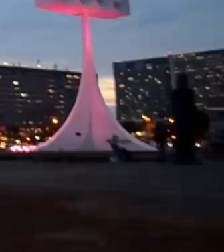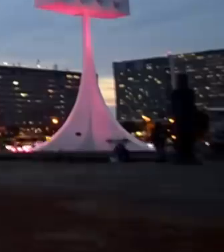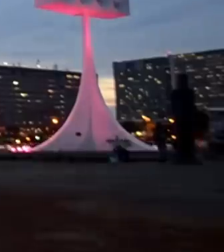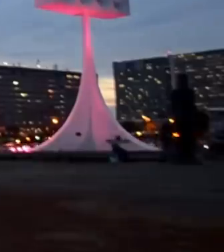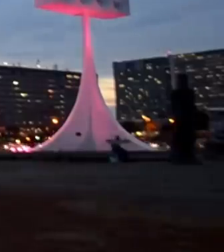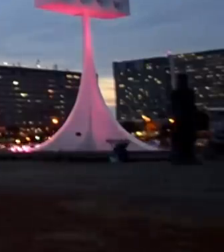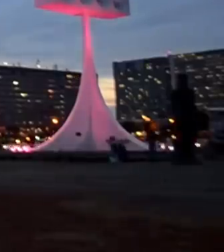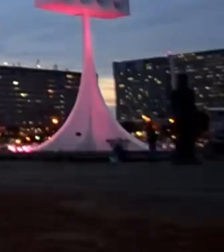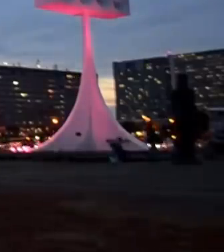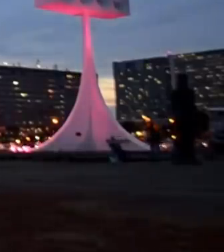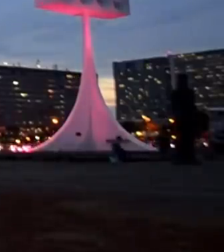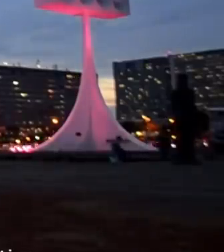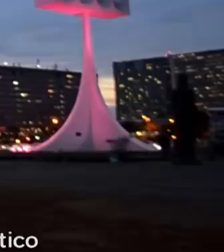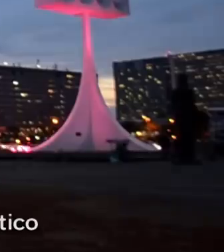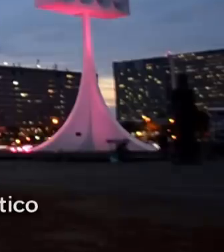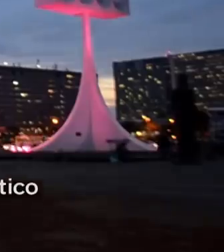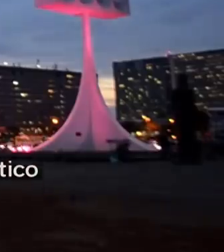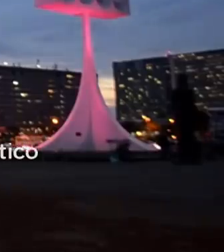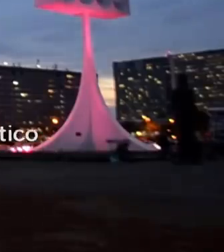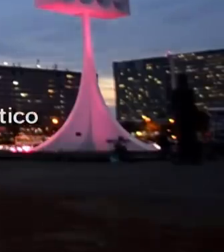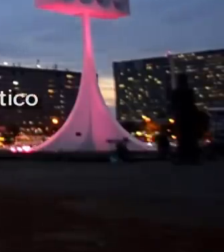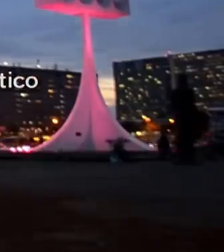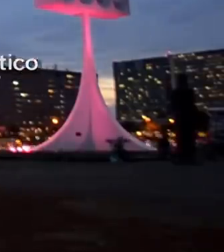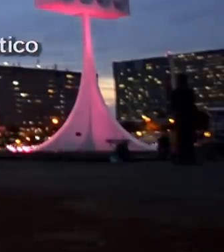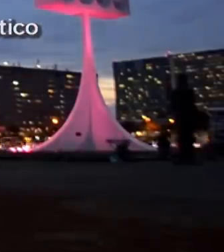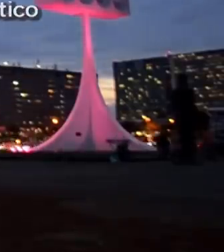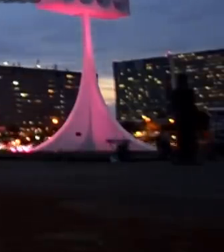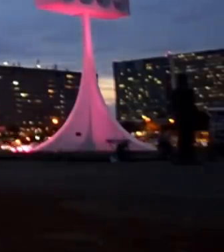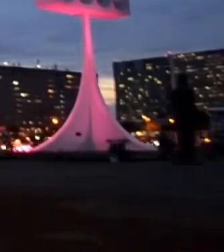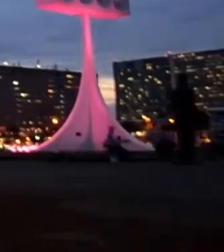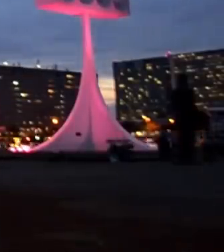aí e